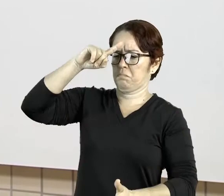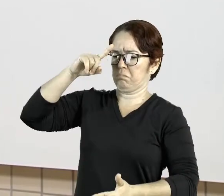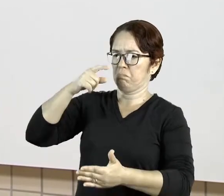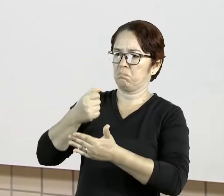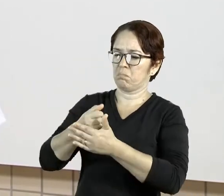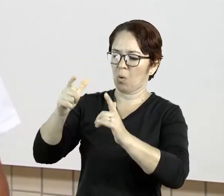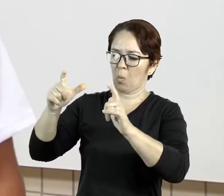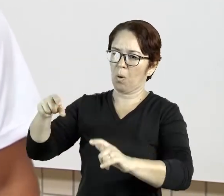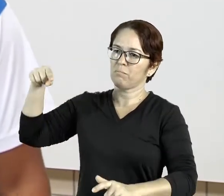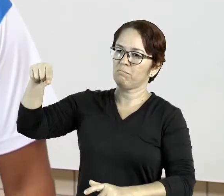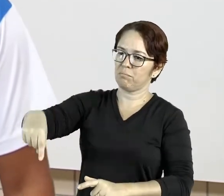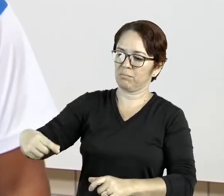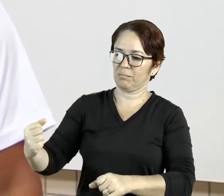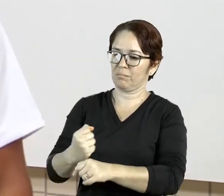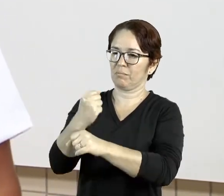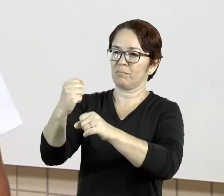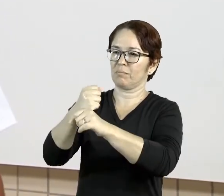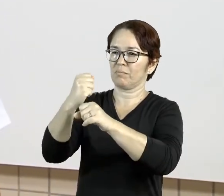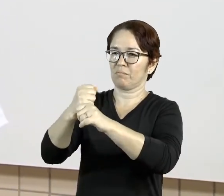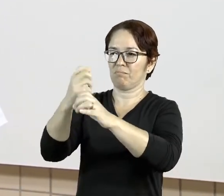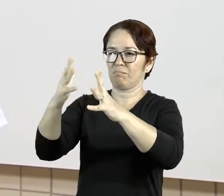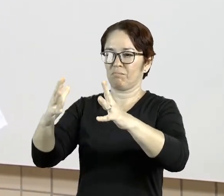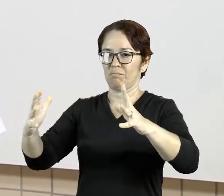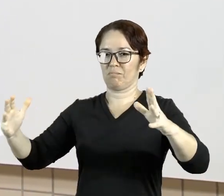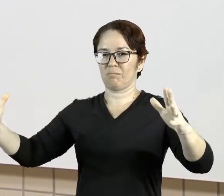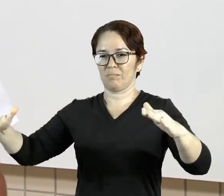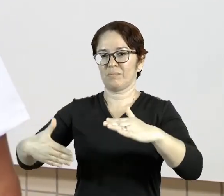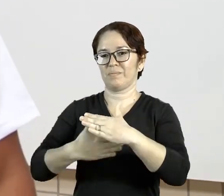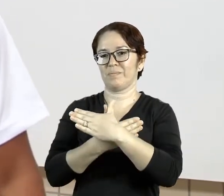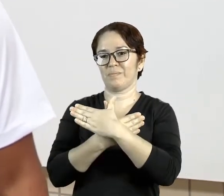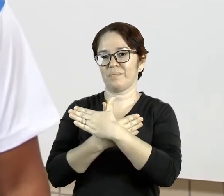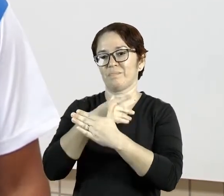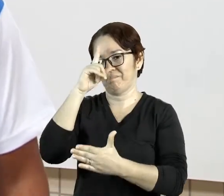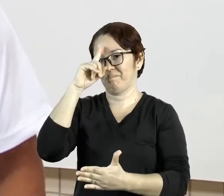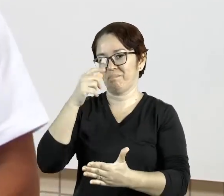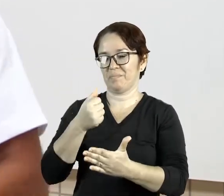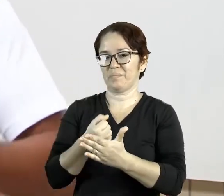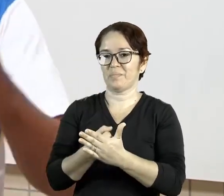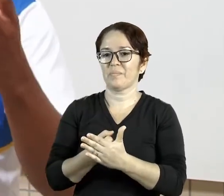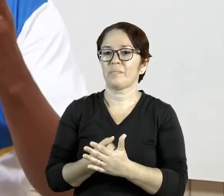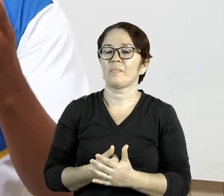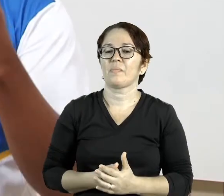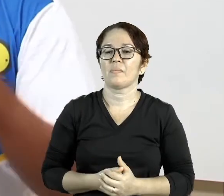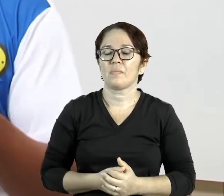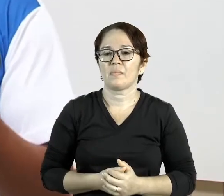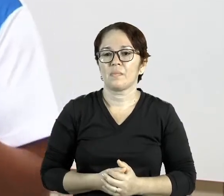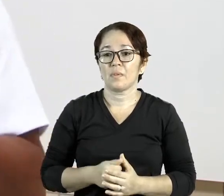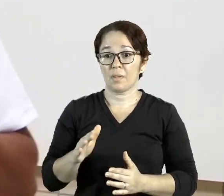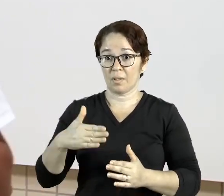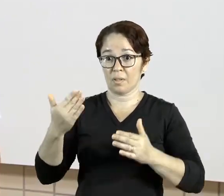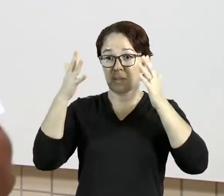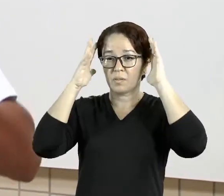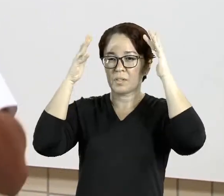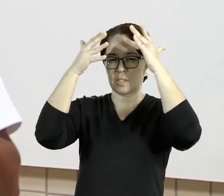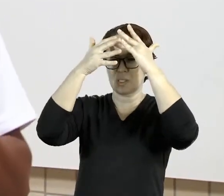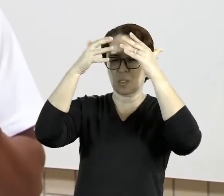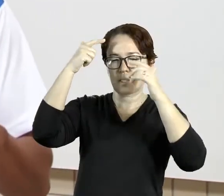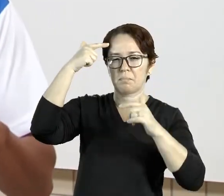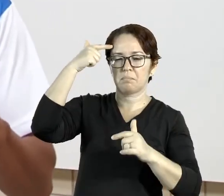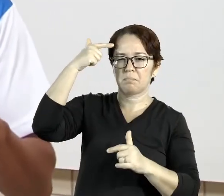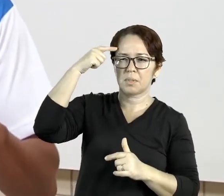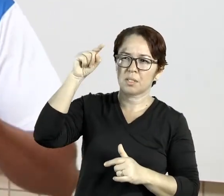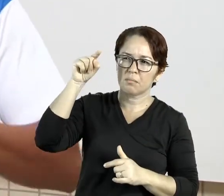cima de um cacto, tá, com a cobra no bico, né, segurando a cobra no bico. Então os sacerdotes acreditaram que aquela